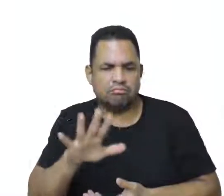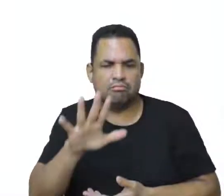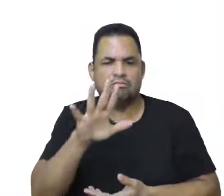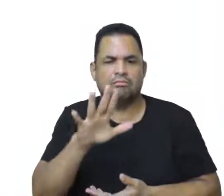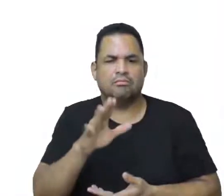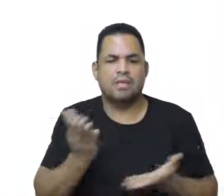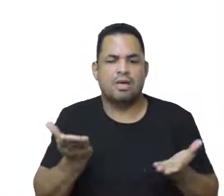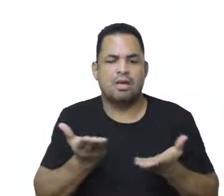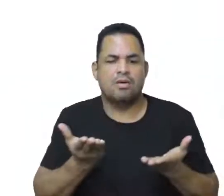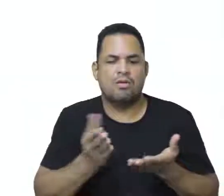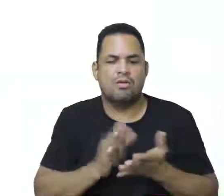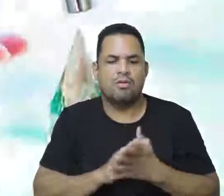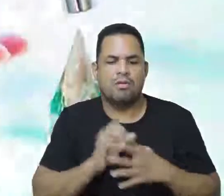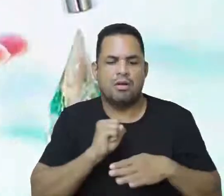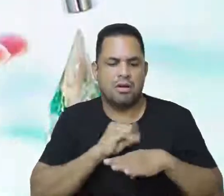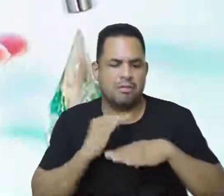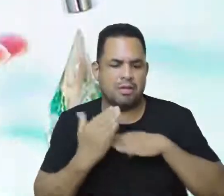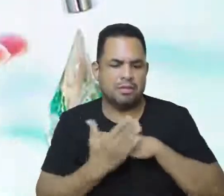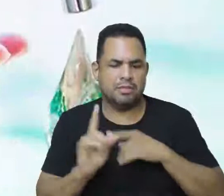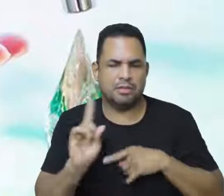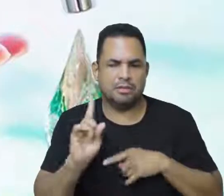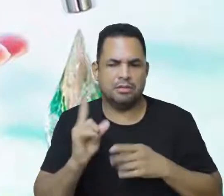não é de agora, da pandemia não, que está todo mundo